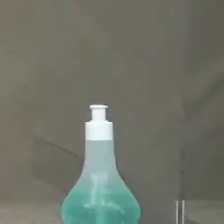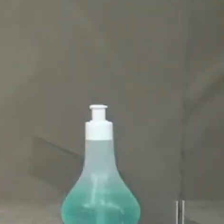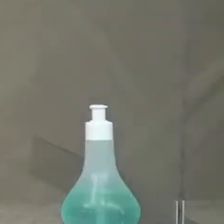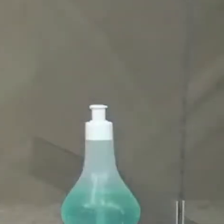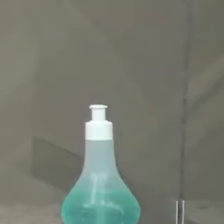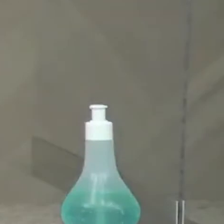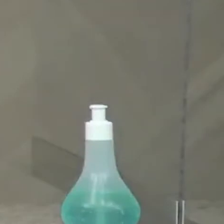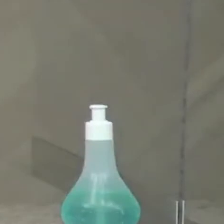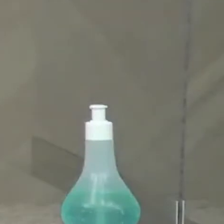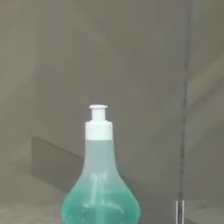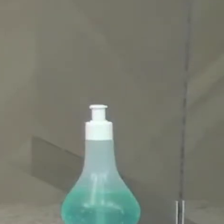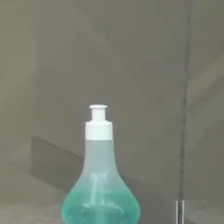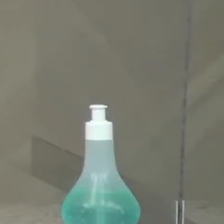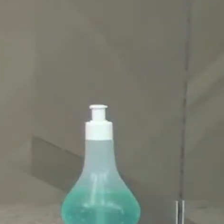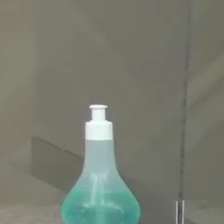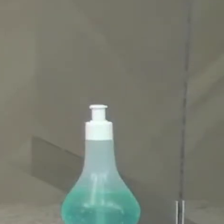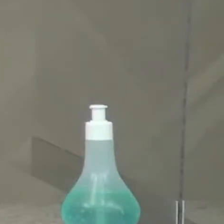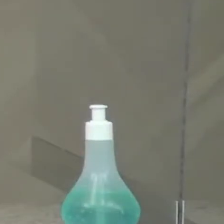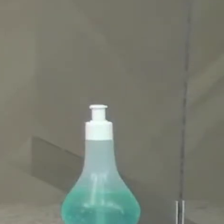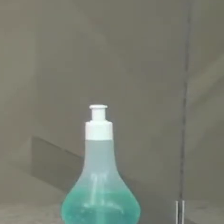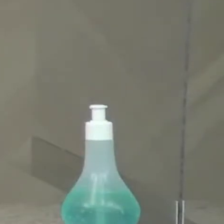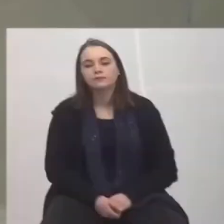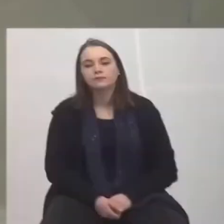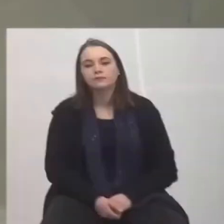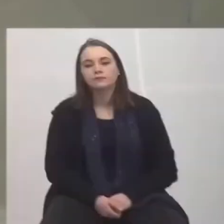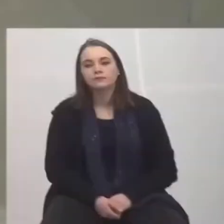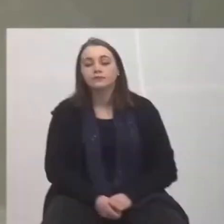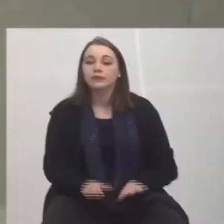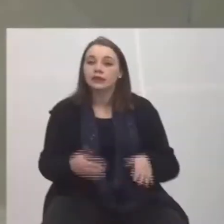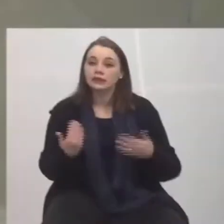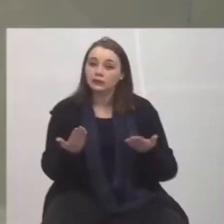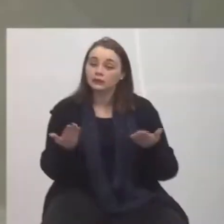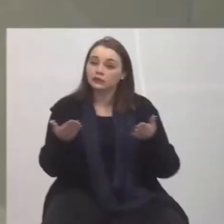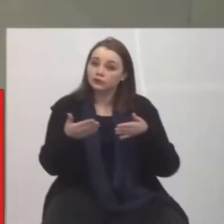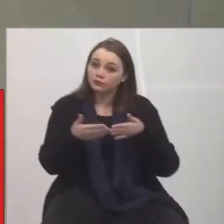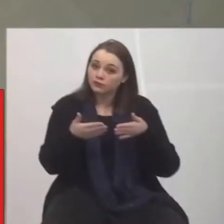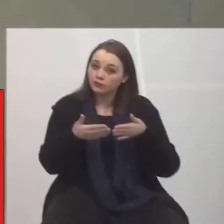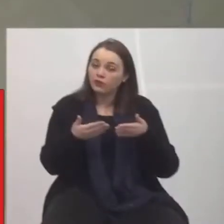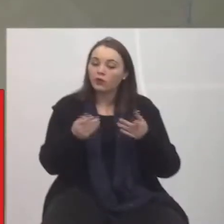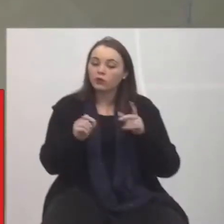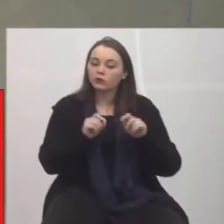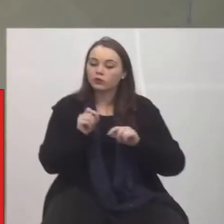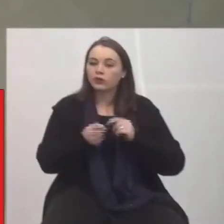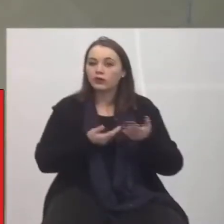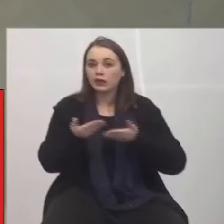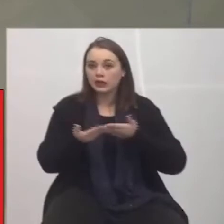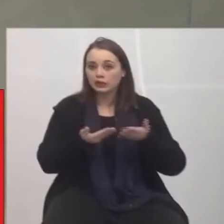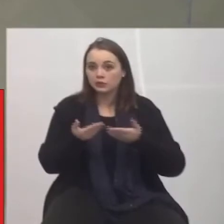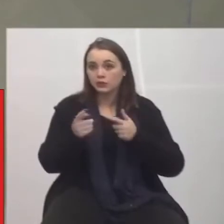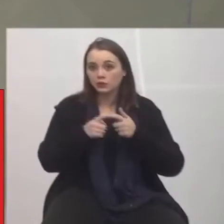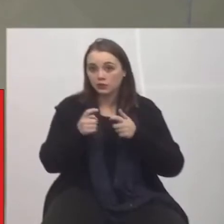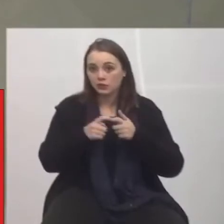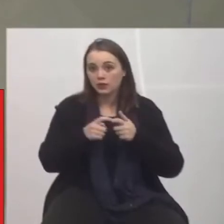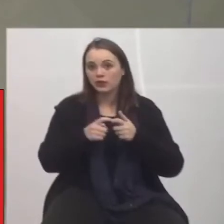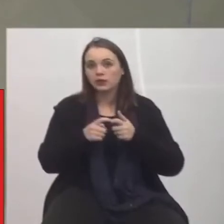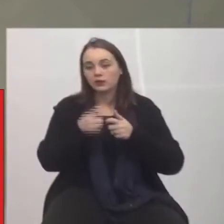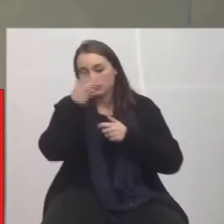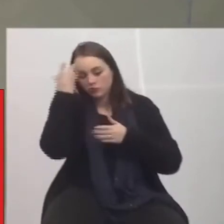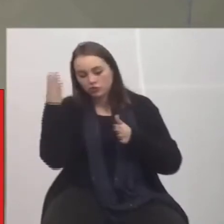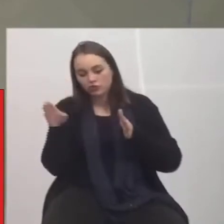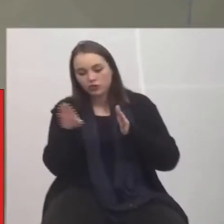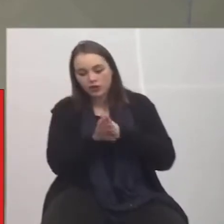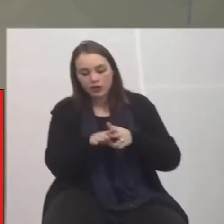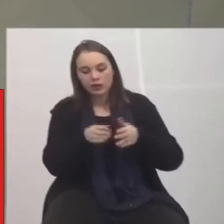proposta de marcação de consultas, confirmação das consultas, para que o paciente chegue a tempo na